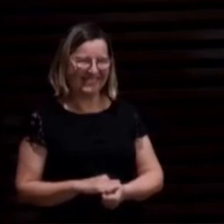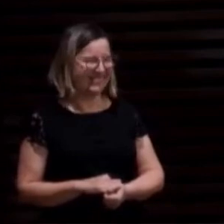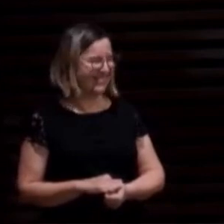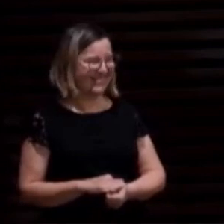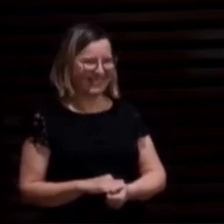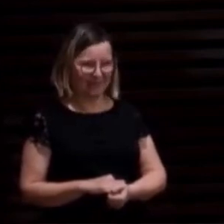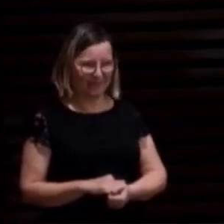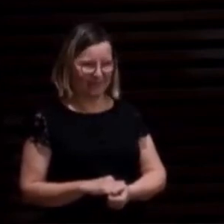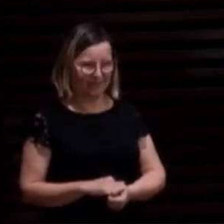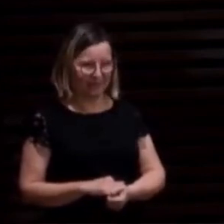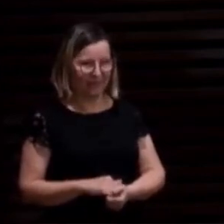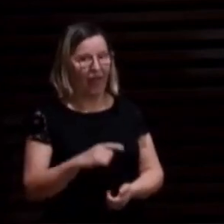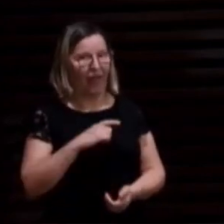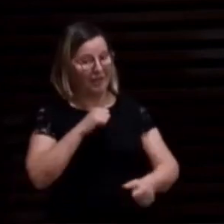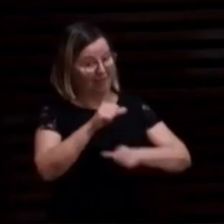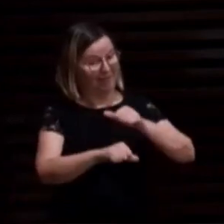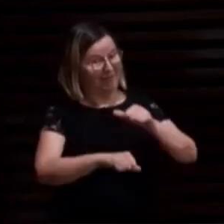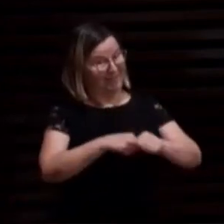Não, houve alguma mudança.